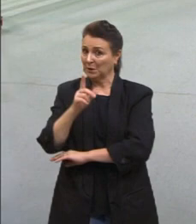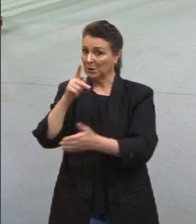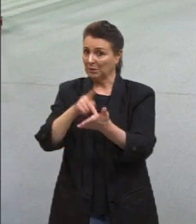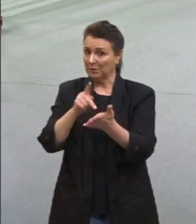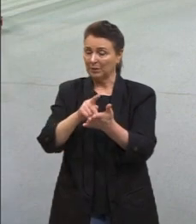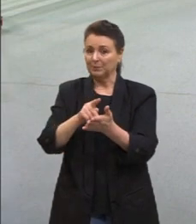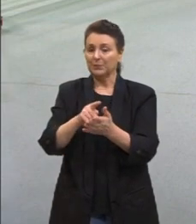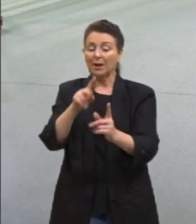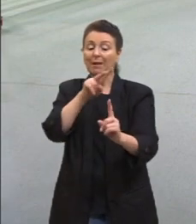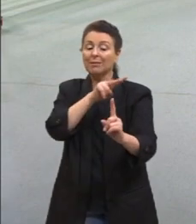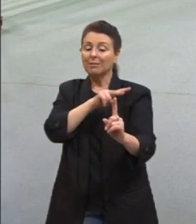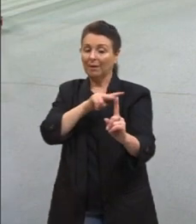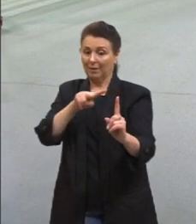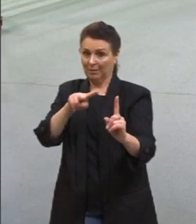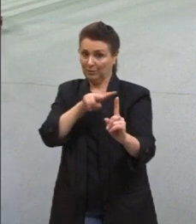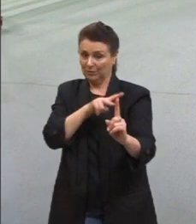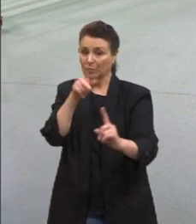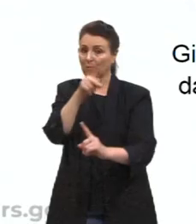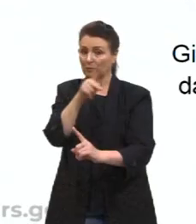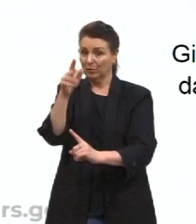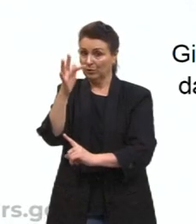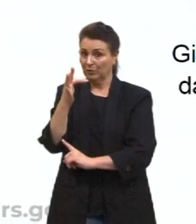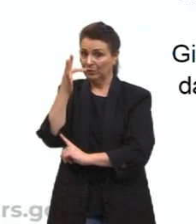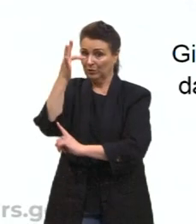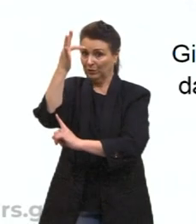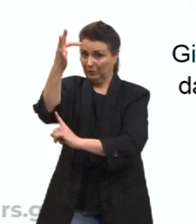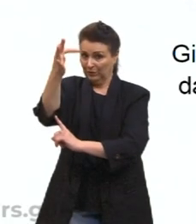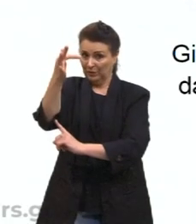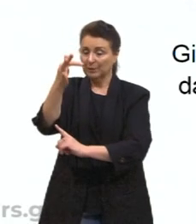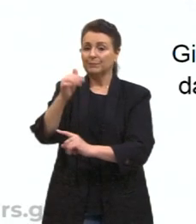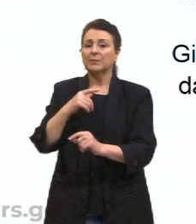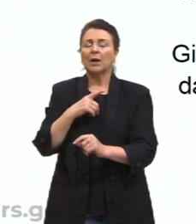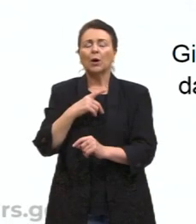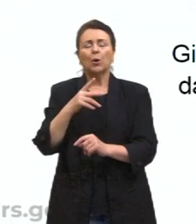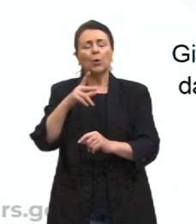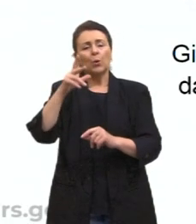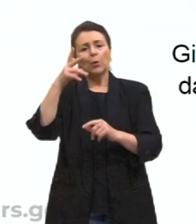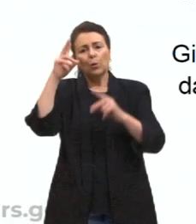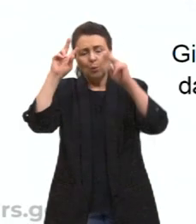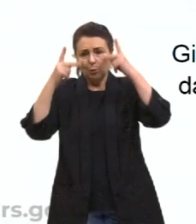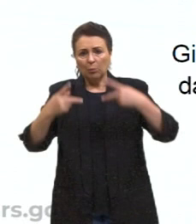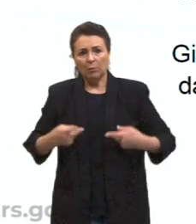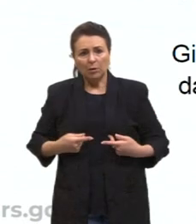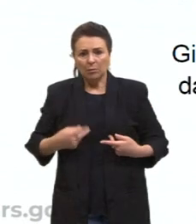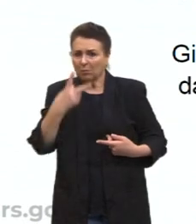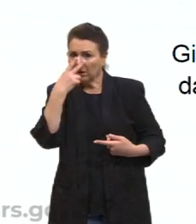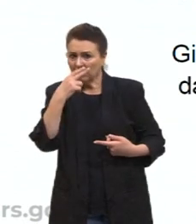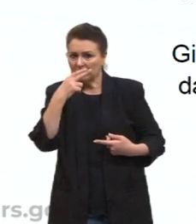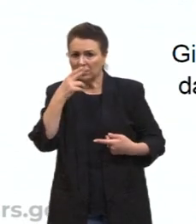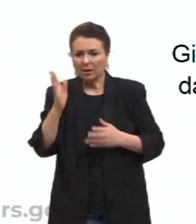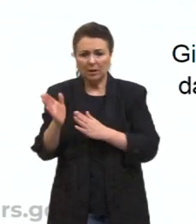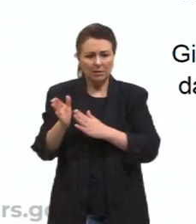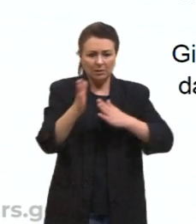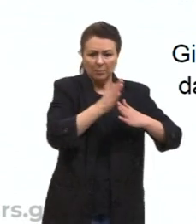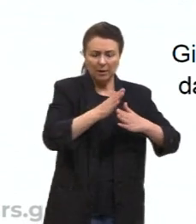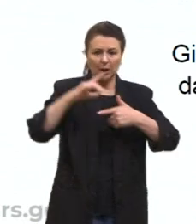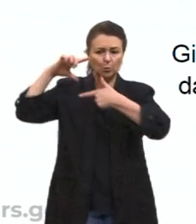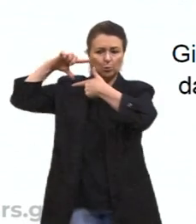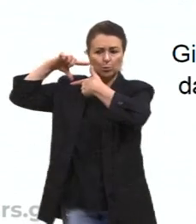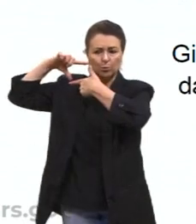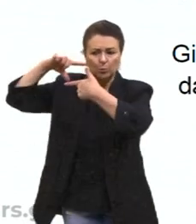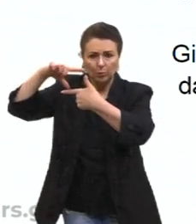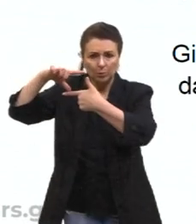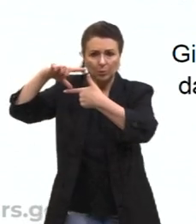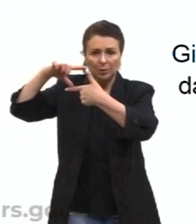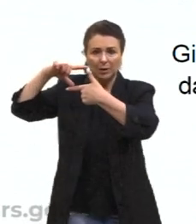essa perspectiva Lucas olha só né o ser humano não se reconhece mais na natureza ele é um alienado está alienado ele não ser